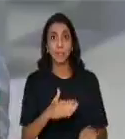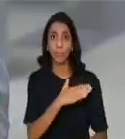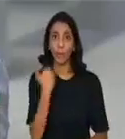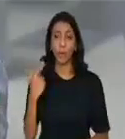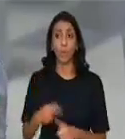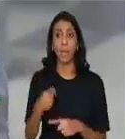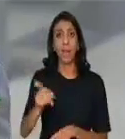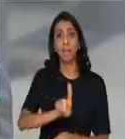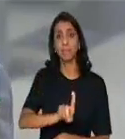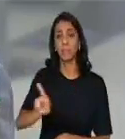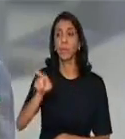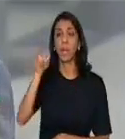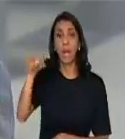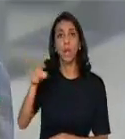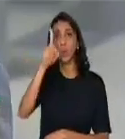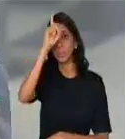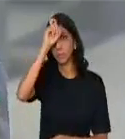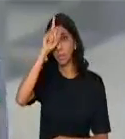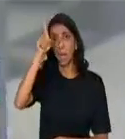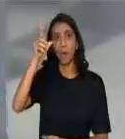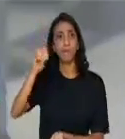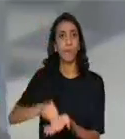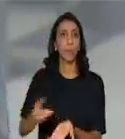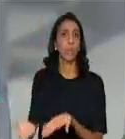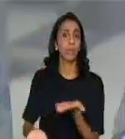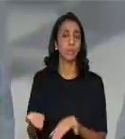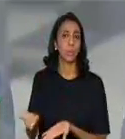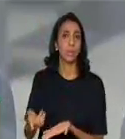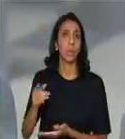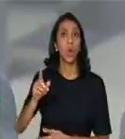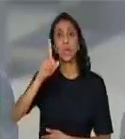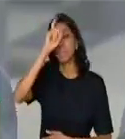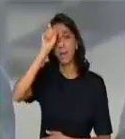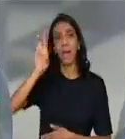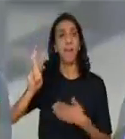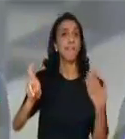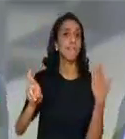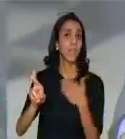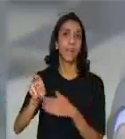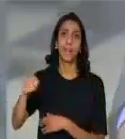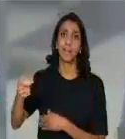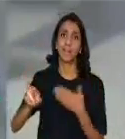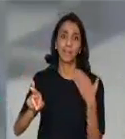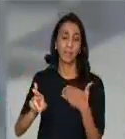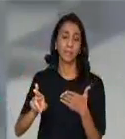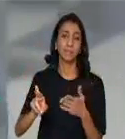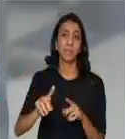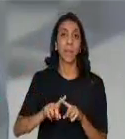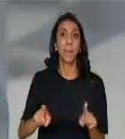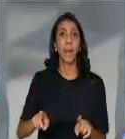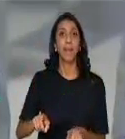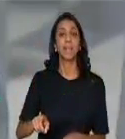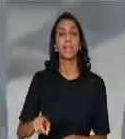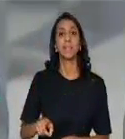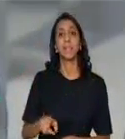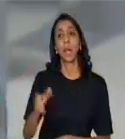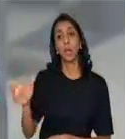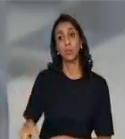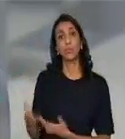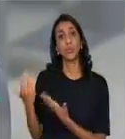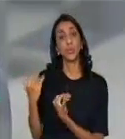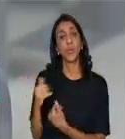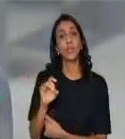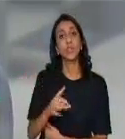no hospital, que é referência no nosso estado, o Ofir Loyola, ele que tinha apenas um rim, por